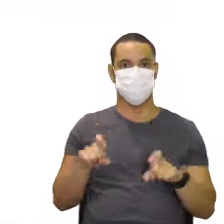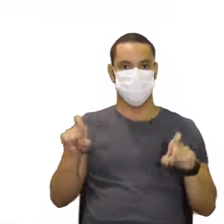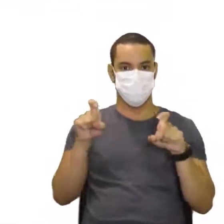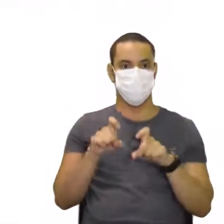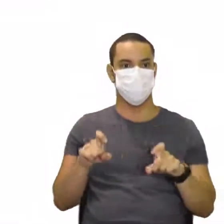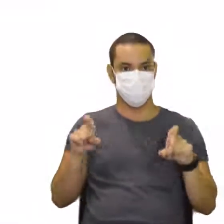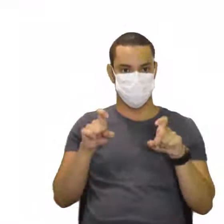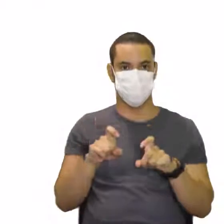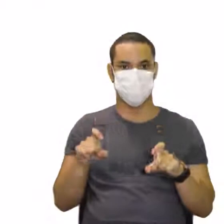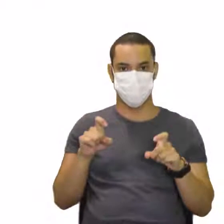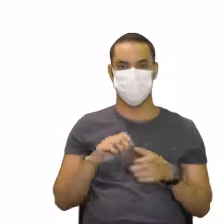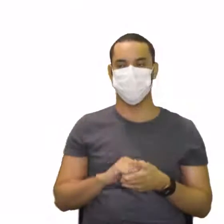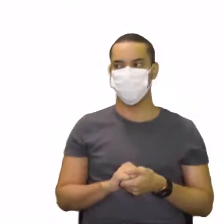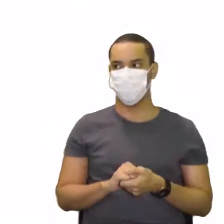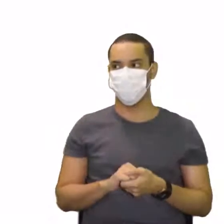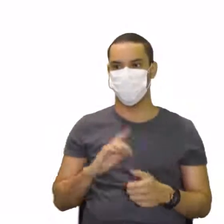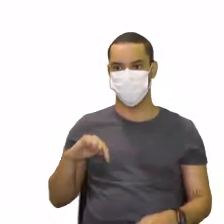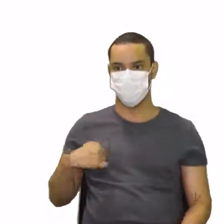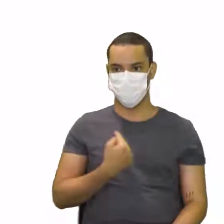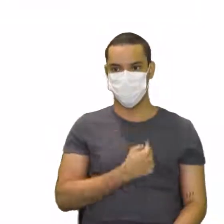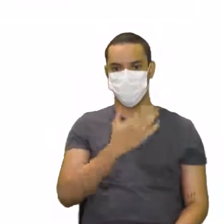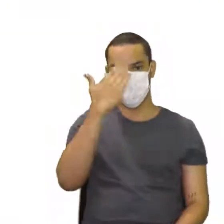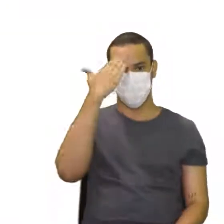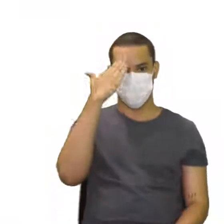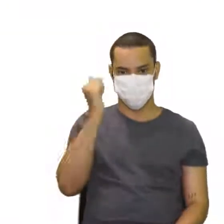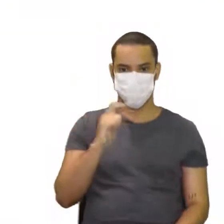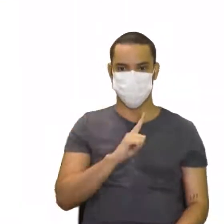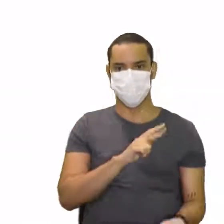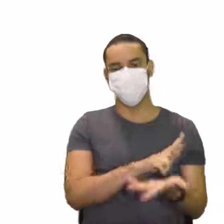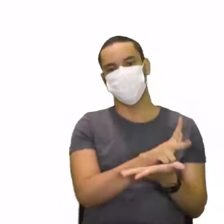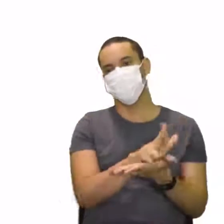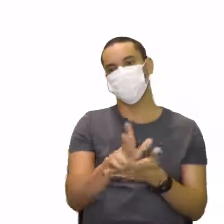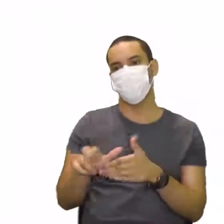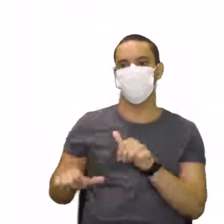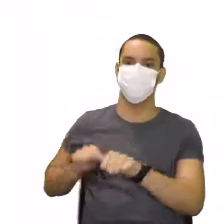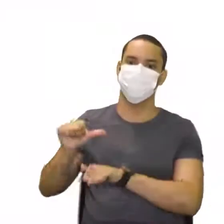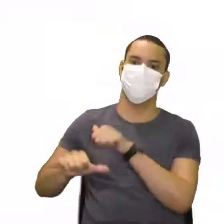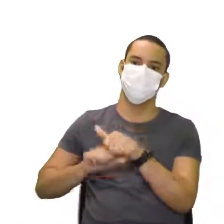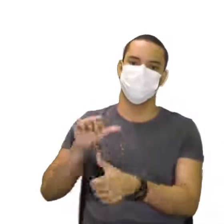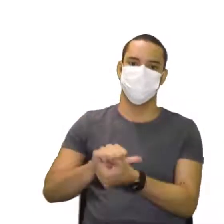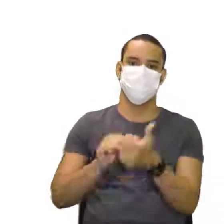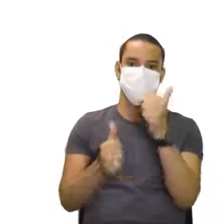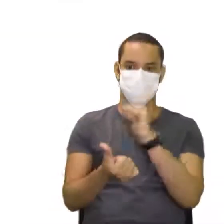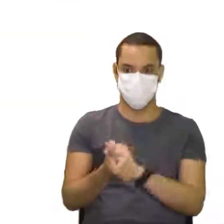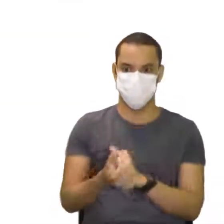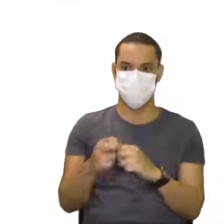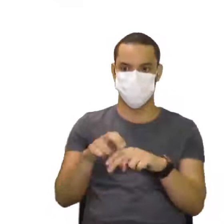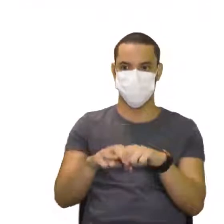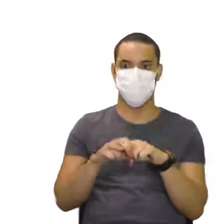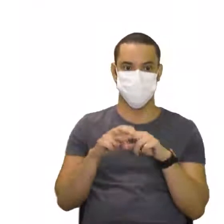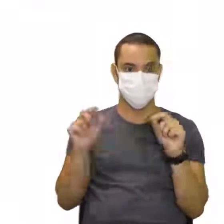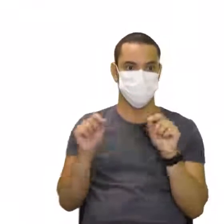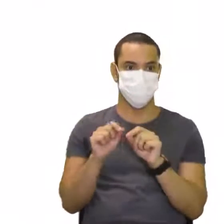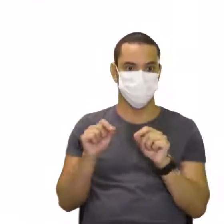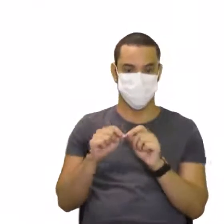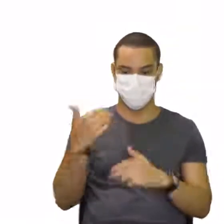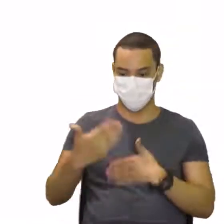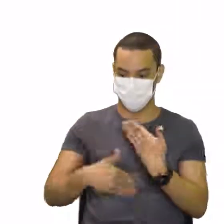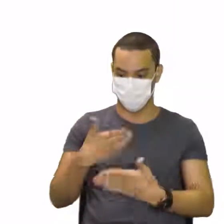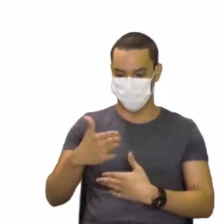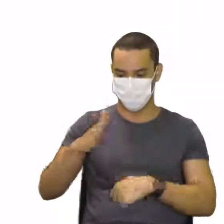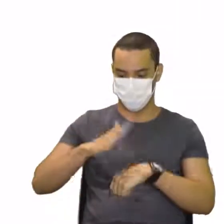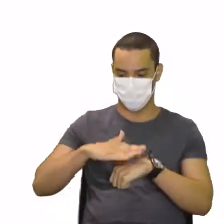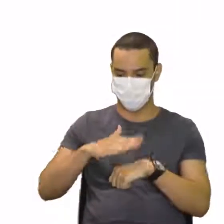O computador, tal como conhecemos hoje, passou por diversas transformações e foi se aperfeiçoando ao longo do